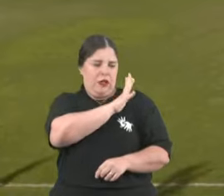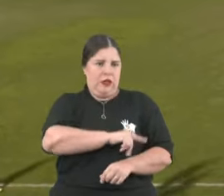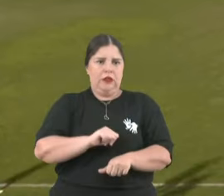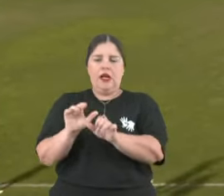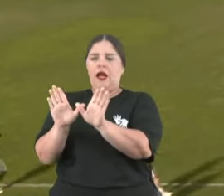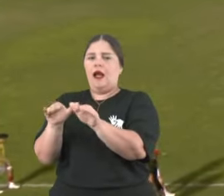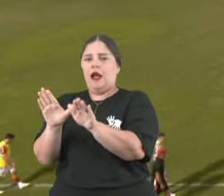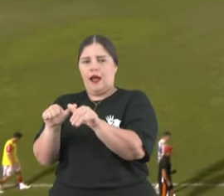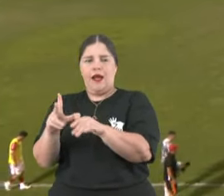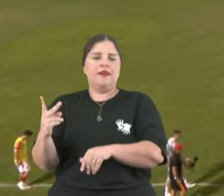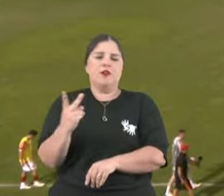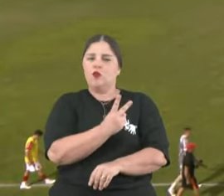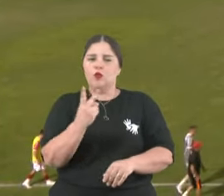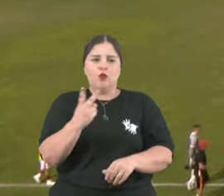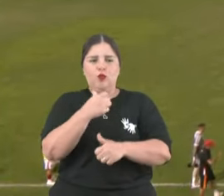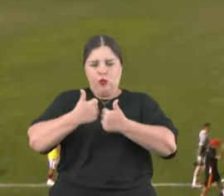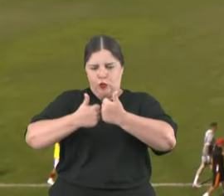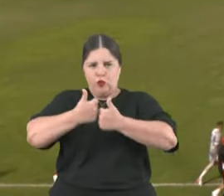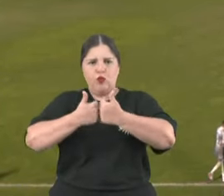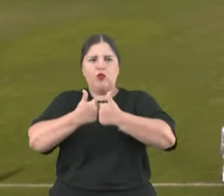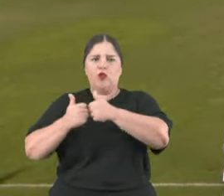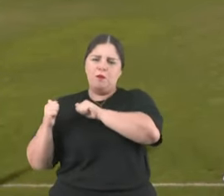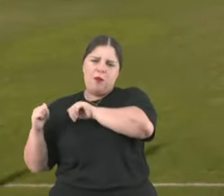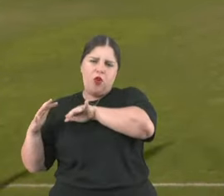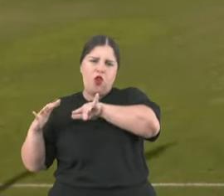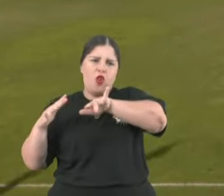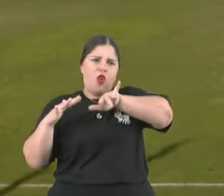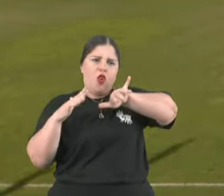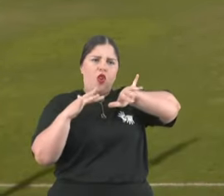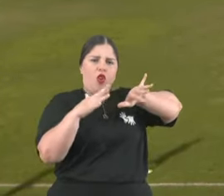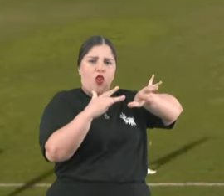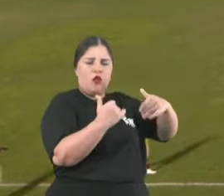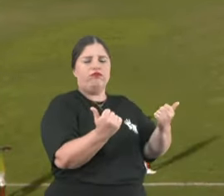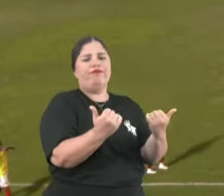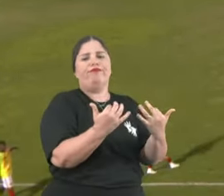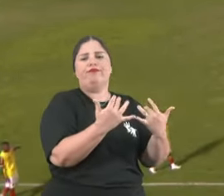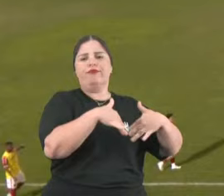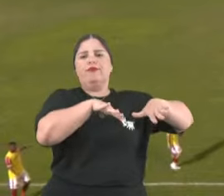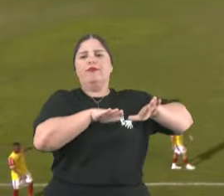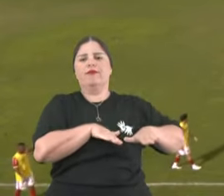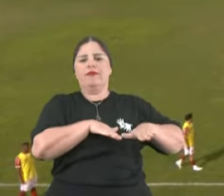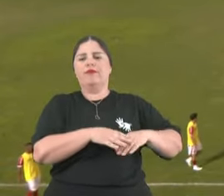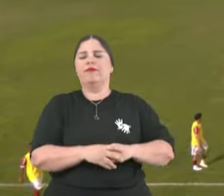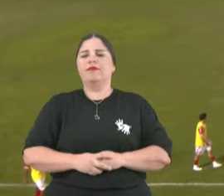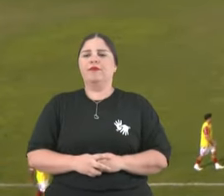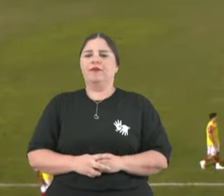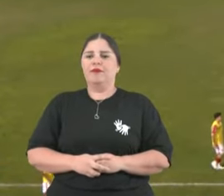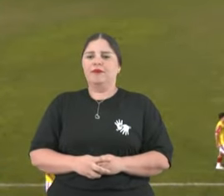vão deixando o campo de jogo. Antes, teremos personagens conversando com o nosso querido Paulo Lira.